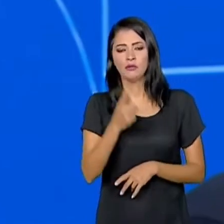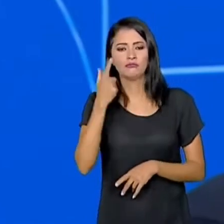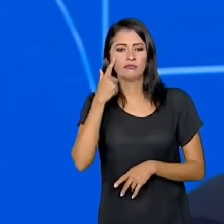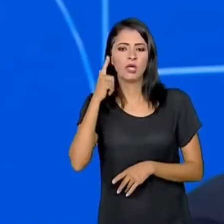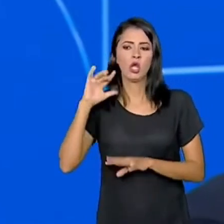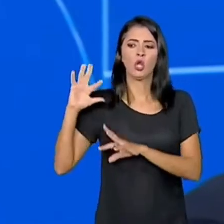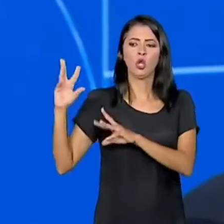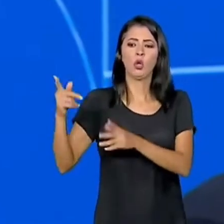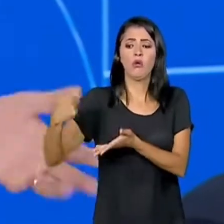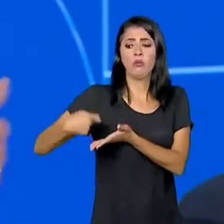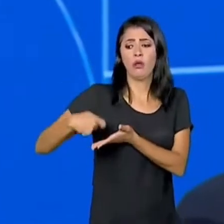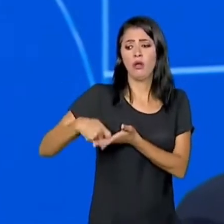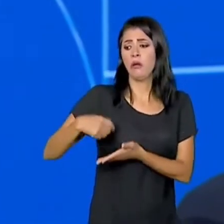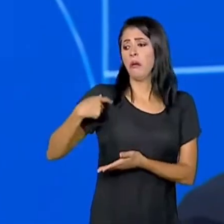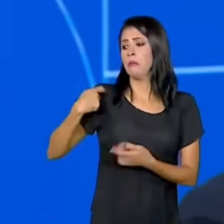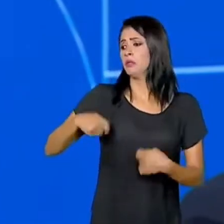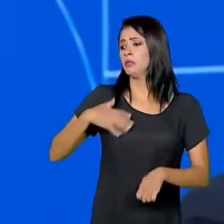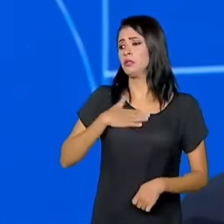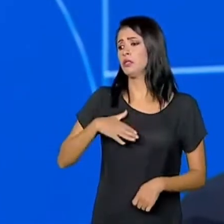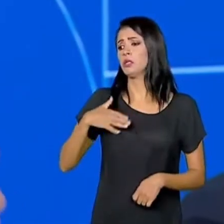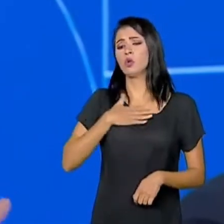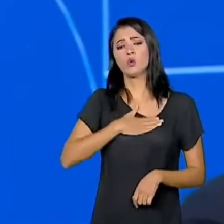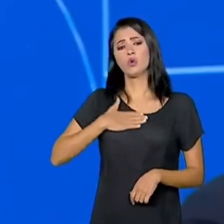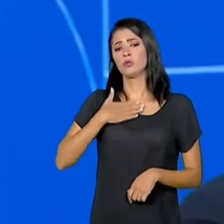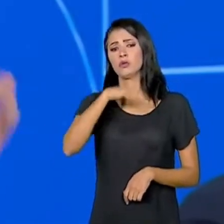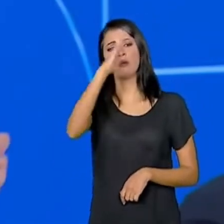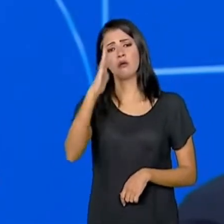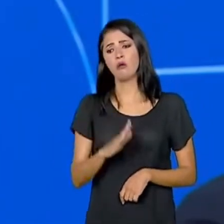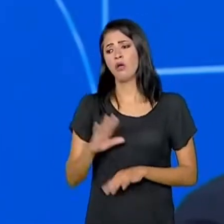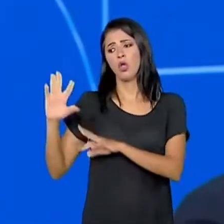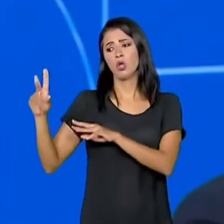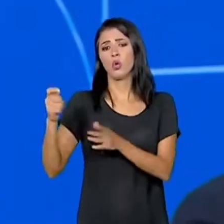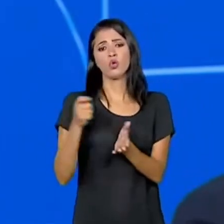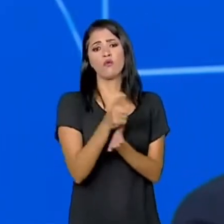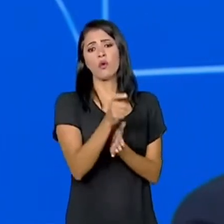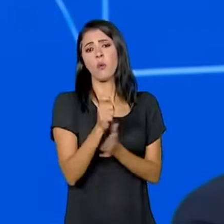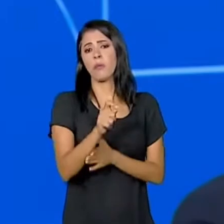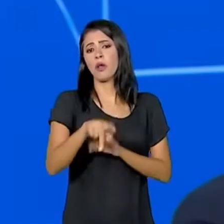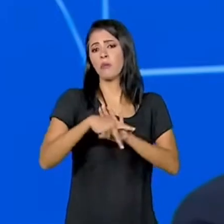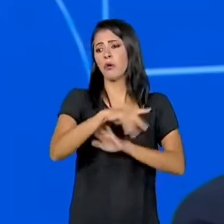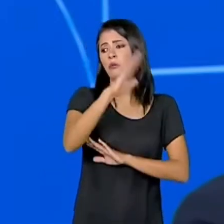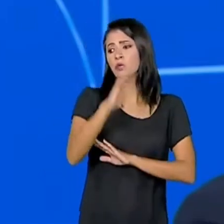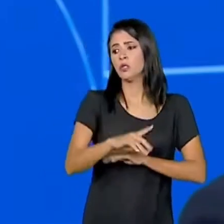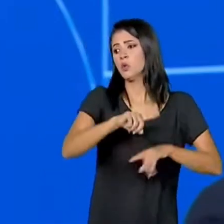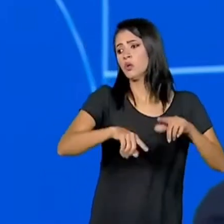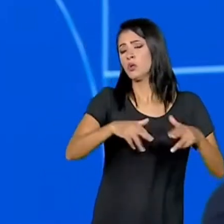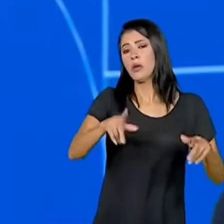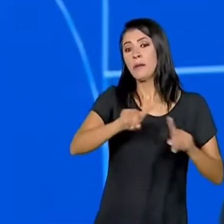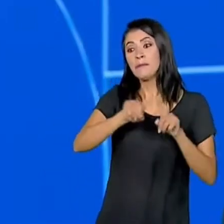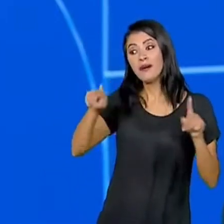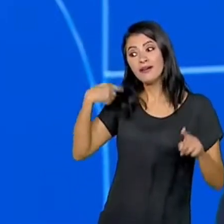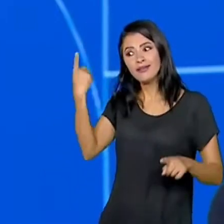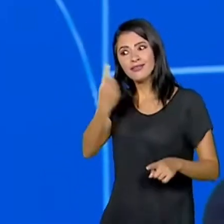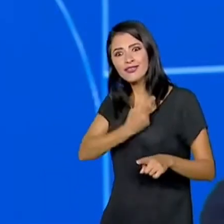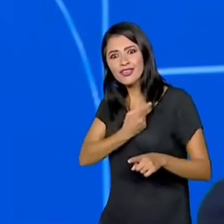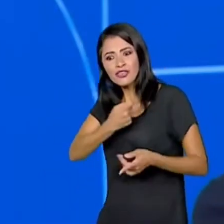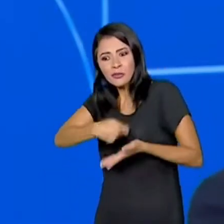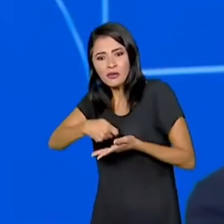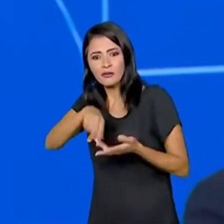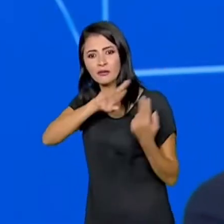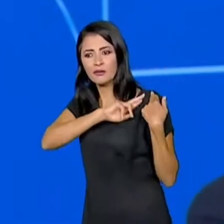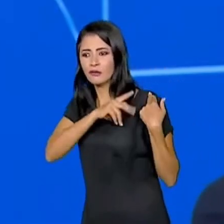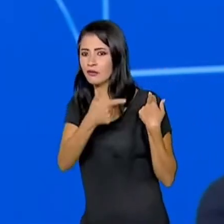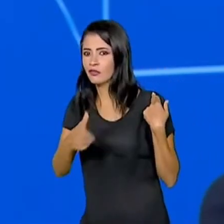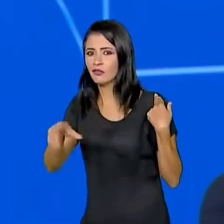que todo mundo é obrigado a gostar do Brasil, que todo mundo vai comprar no Brasil, sem que a gente cumpra com as nossas